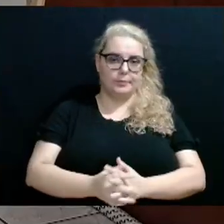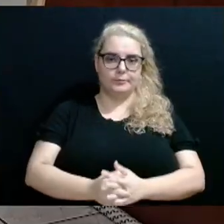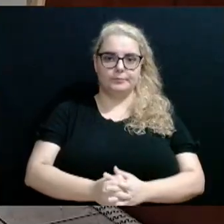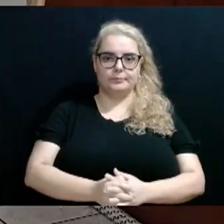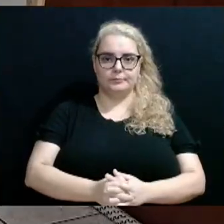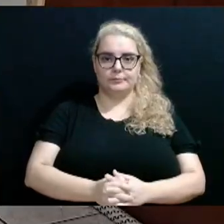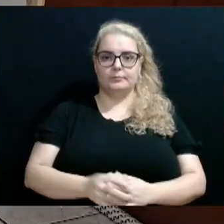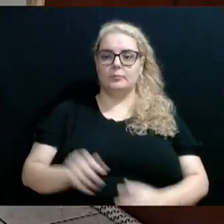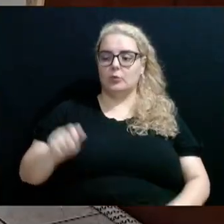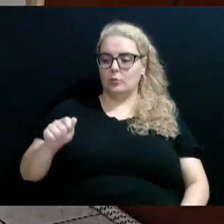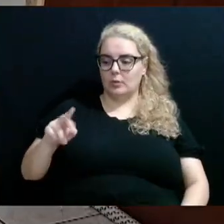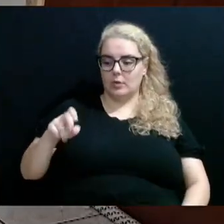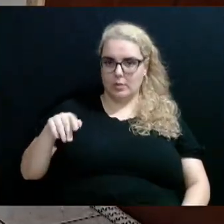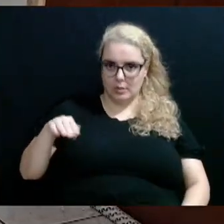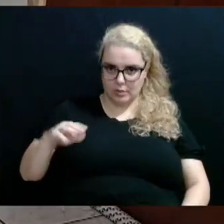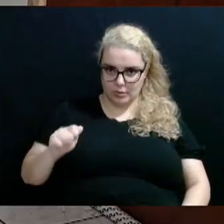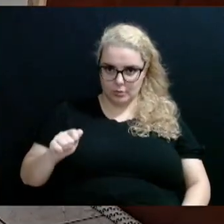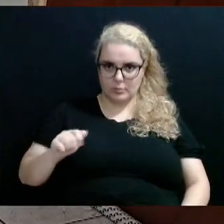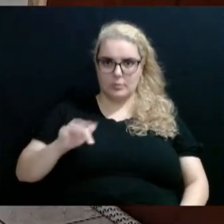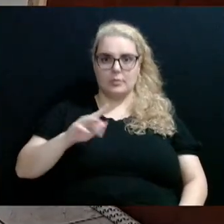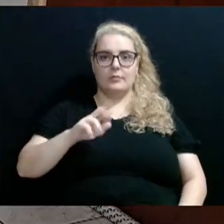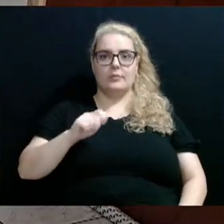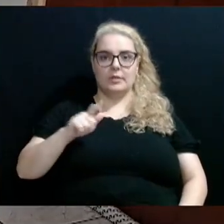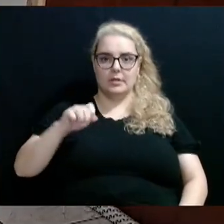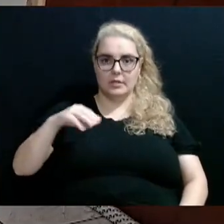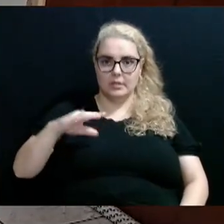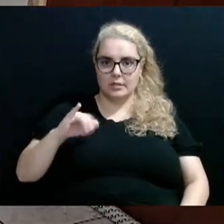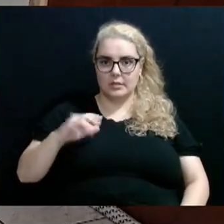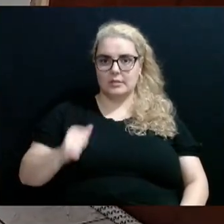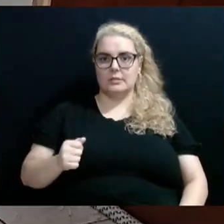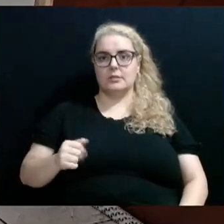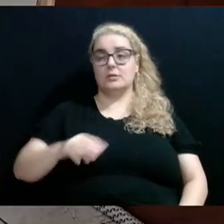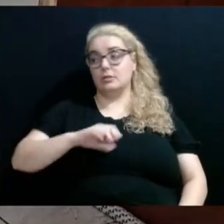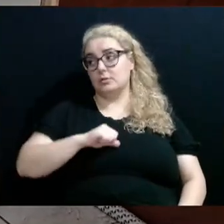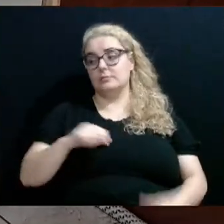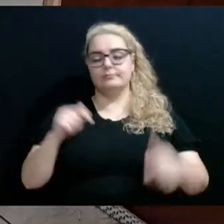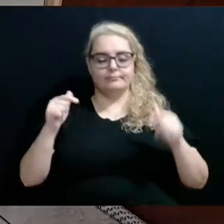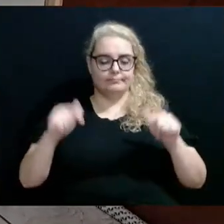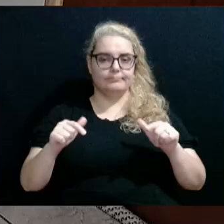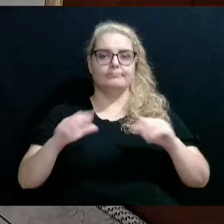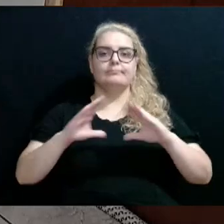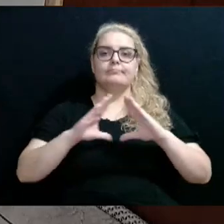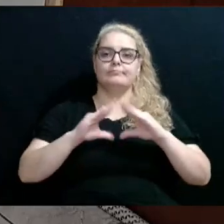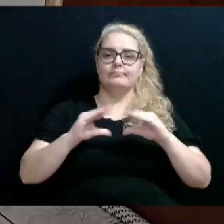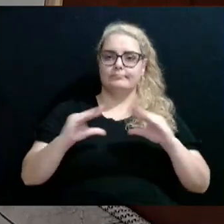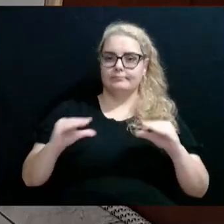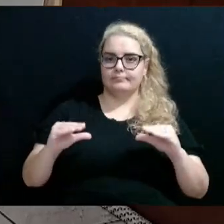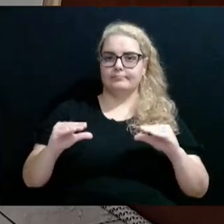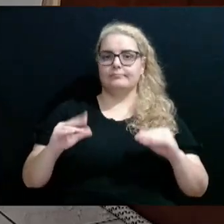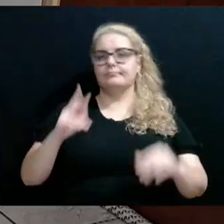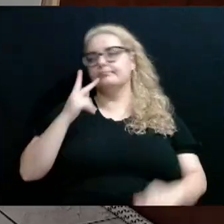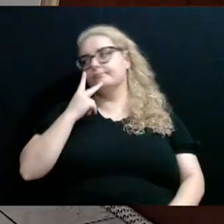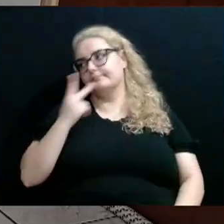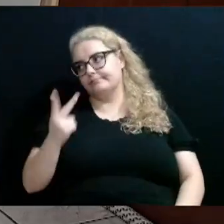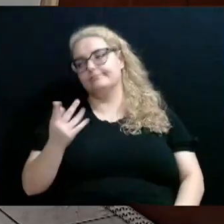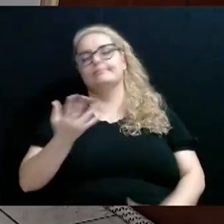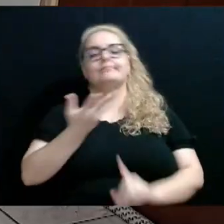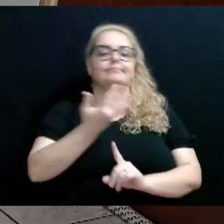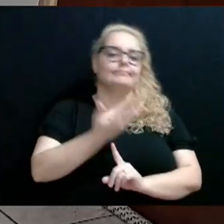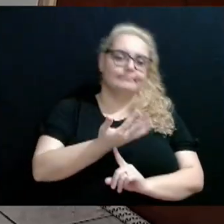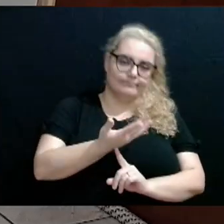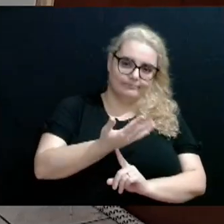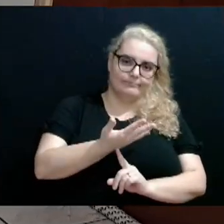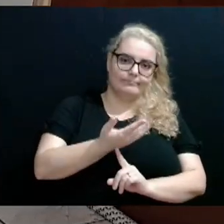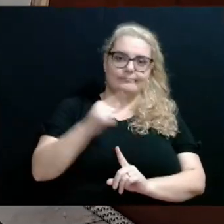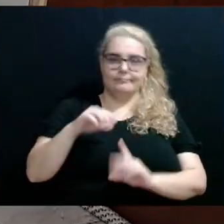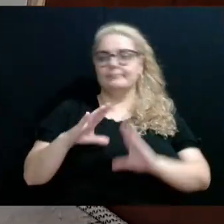aroma e pela fragrância, né? Como eu gosto de um ambiente bem aconchegante, eu falei assim, vela é aconchegante,